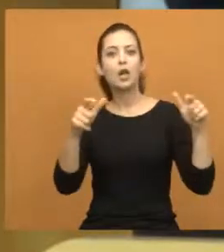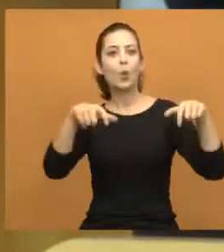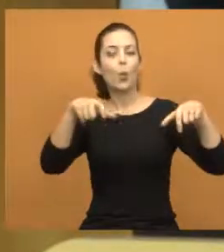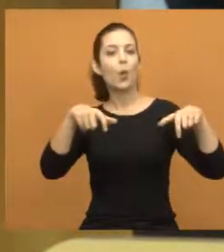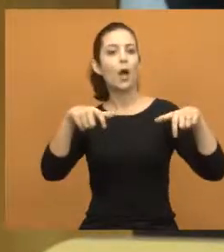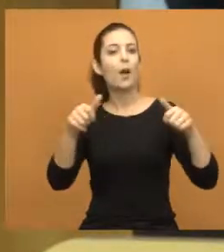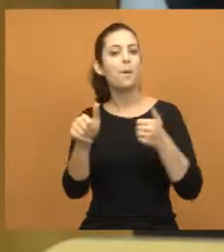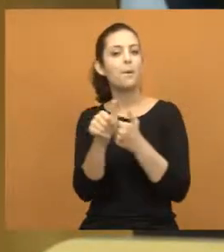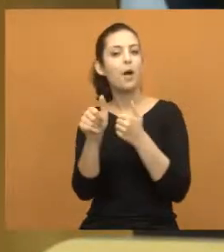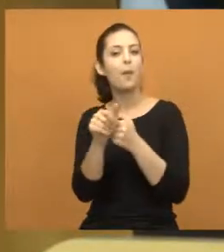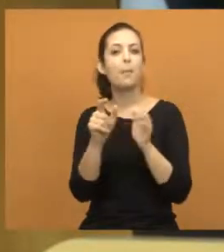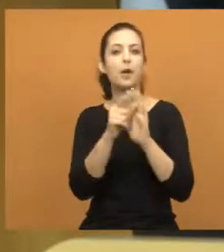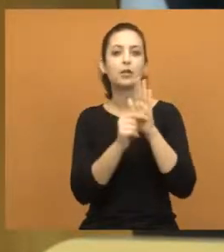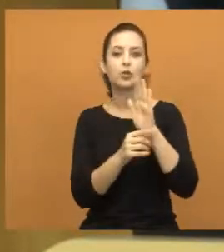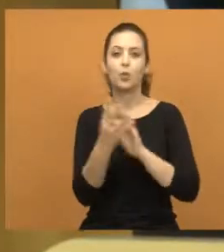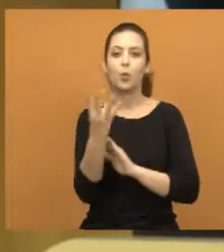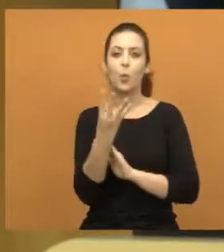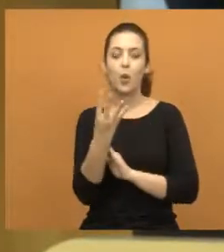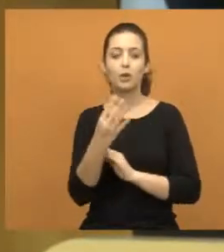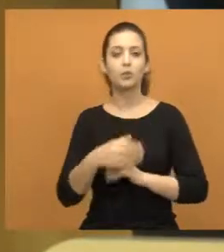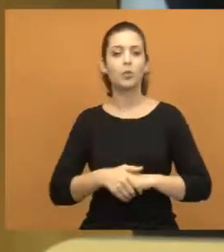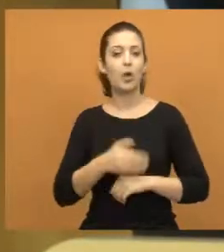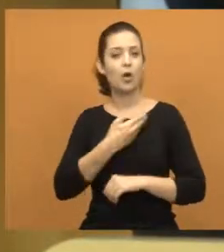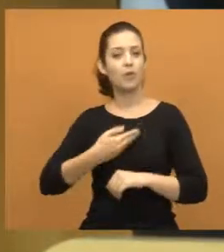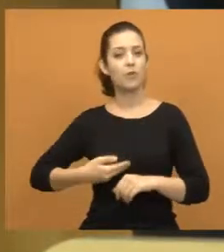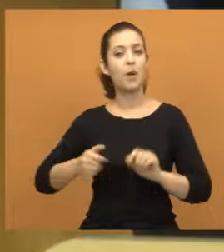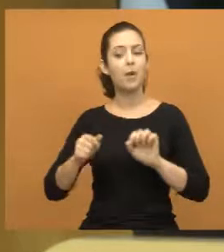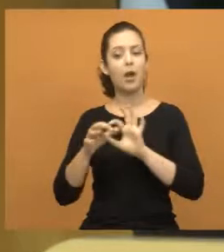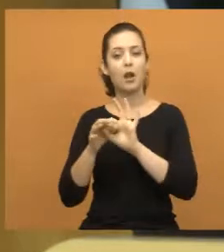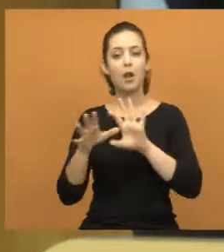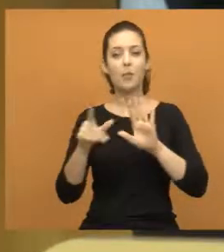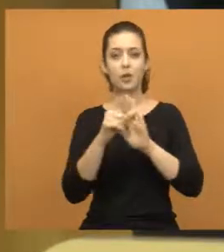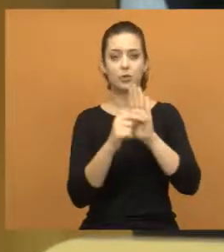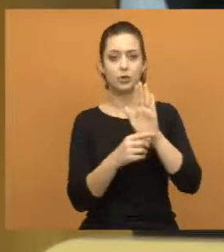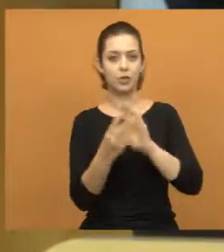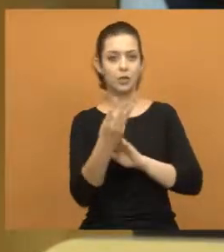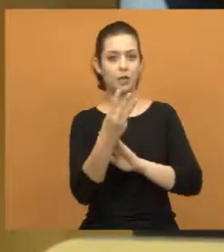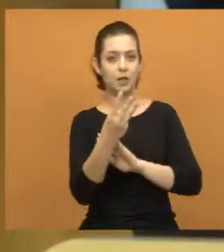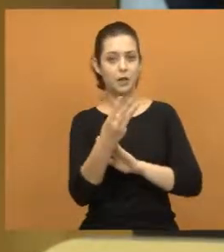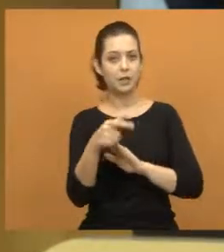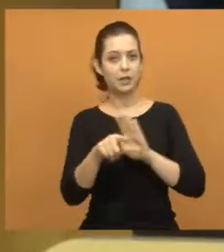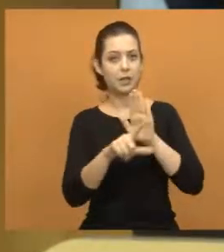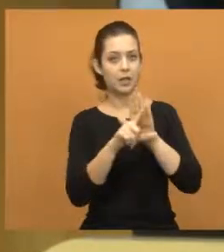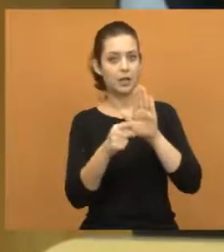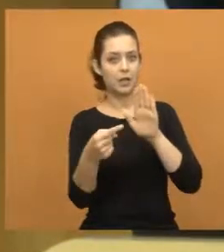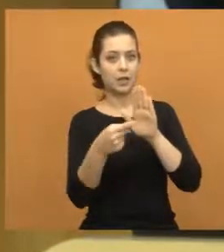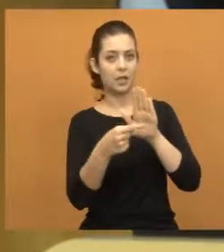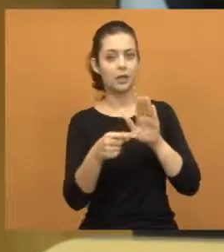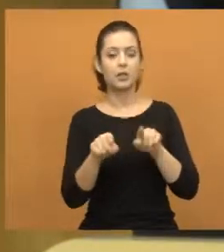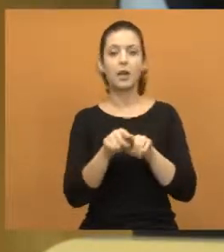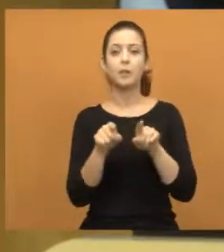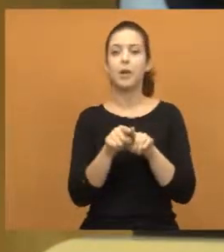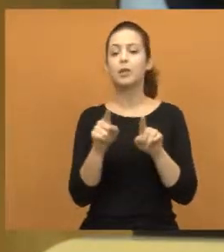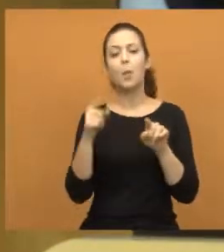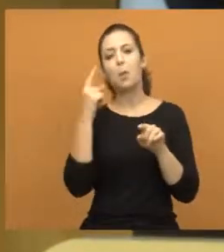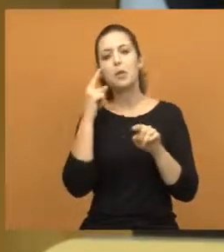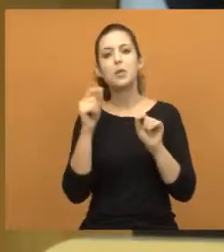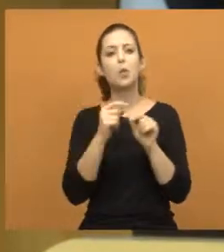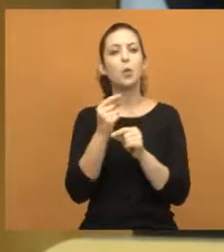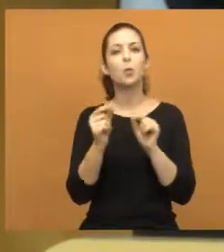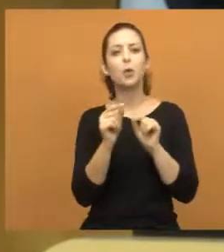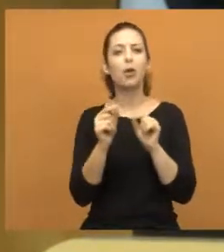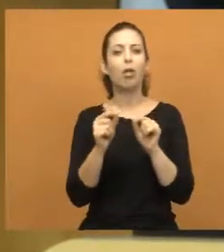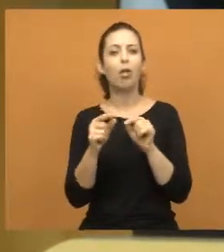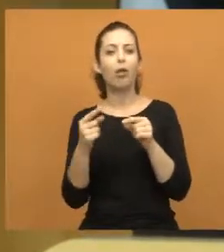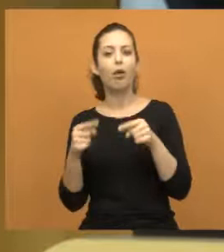beneficiados. Artigo 4º. O poder público, além de permitir no artigo 3º desta lei, não concederá quaisquer